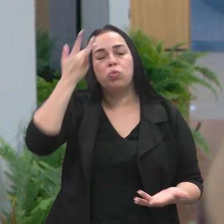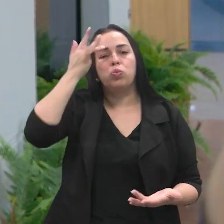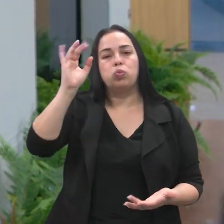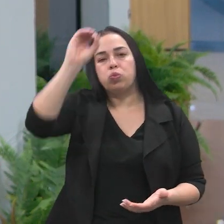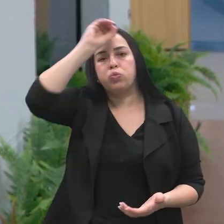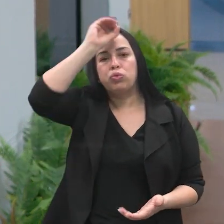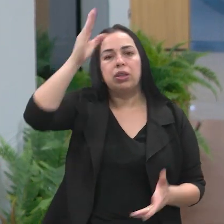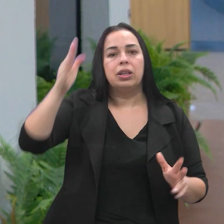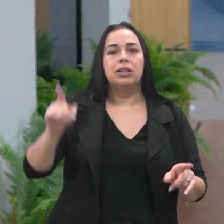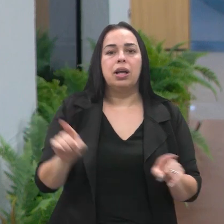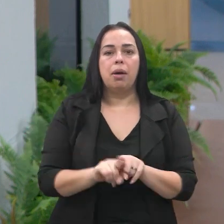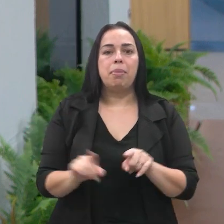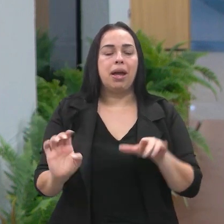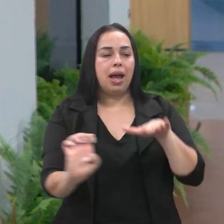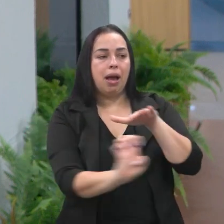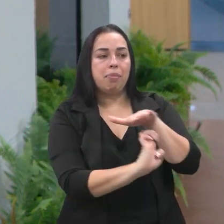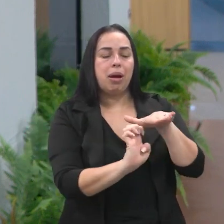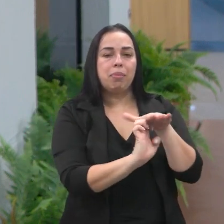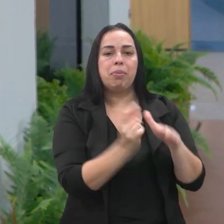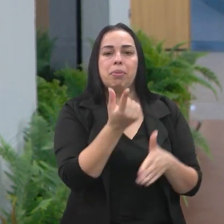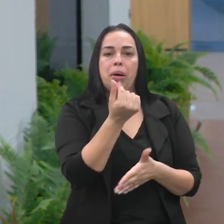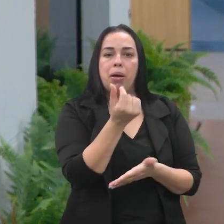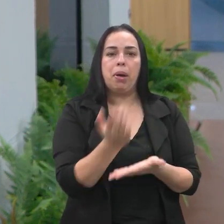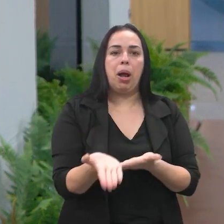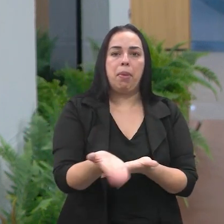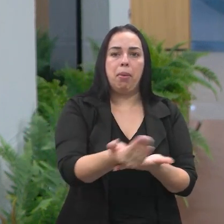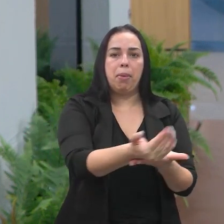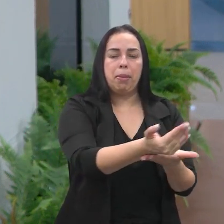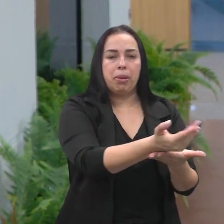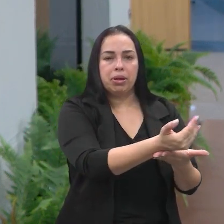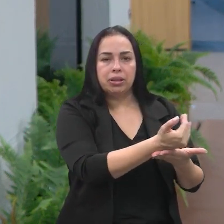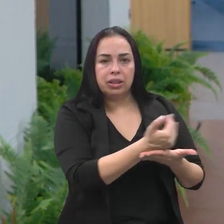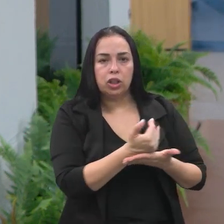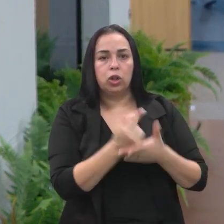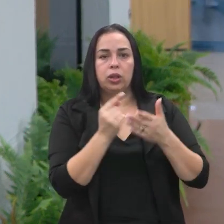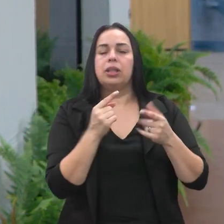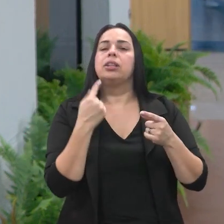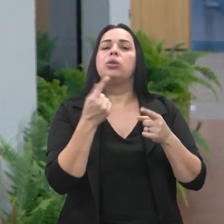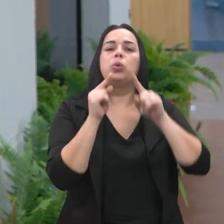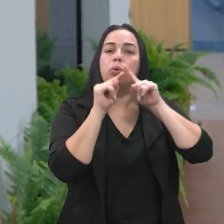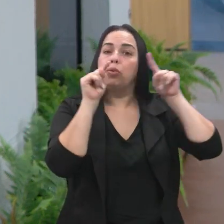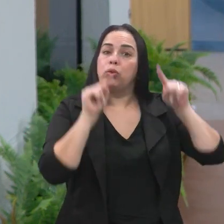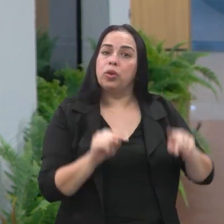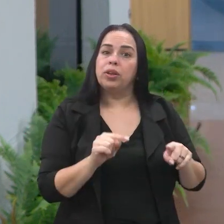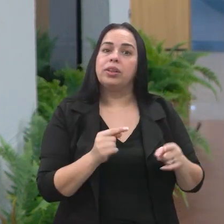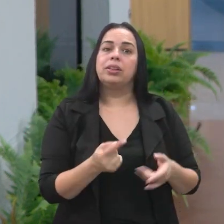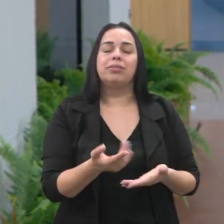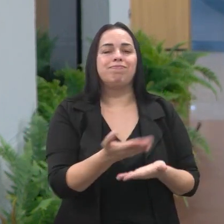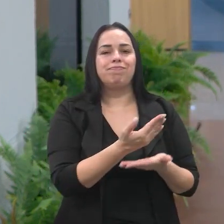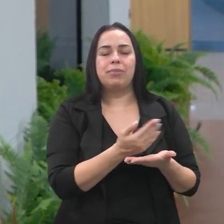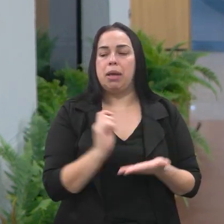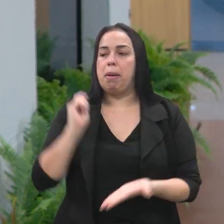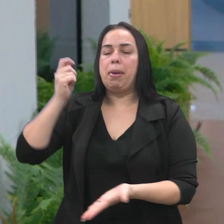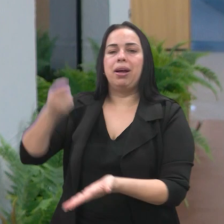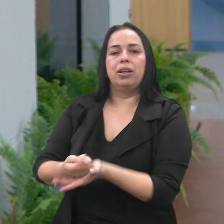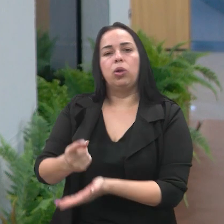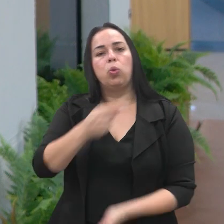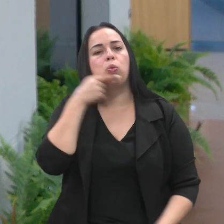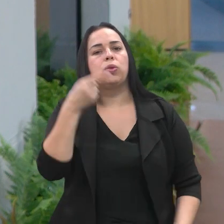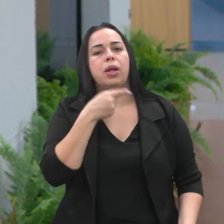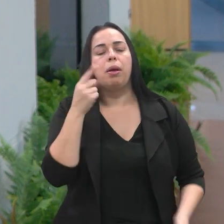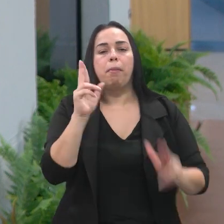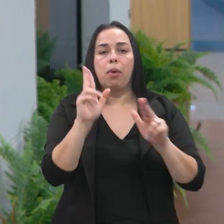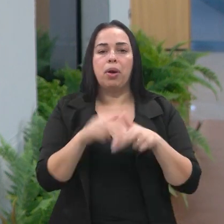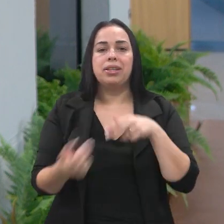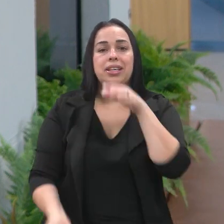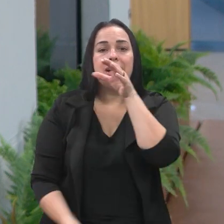Sabemos também que só aquilo que as empresas recolhem da folha de pagamento dos funcionários dela é